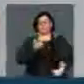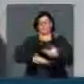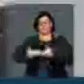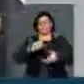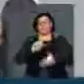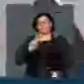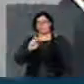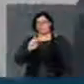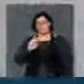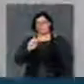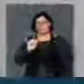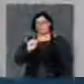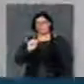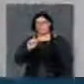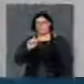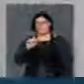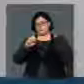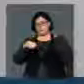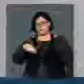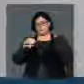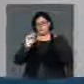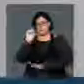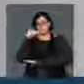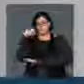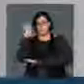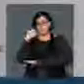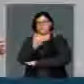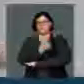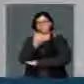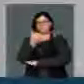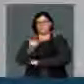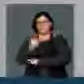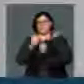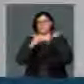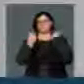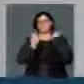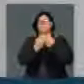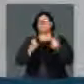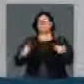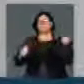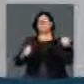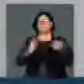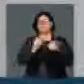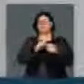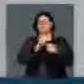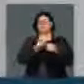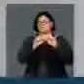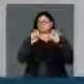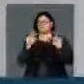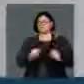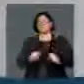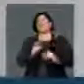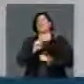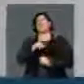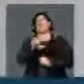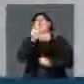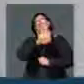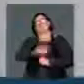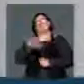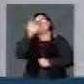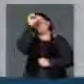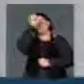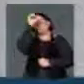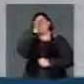Grande do Sul, o 16º seminário, promovido pelo Sistema Nacional de Aprendizagem do Cooperativismo